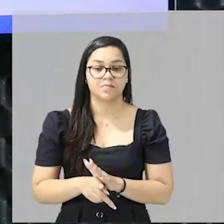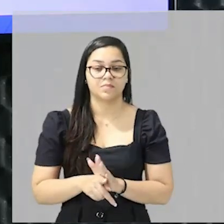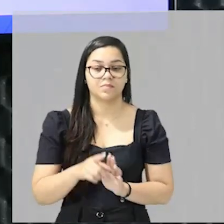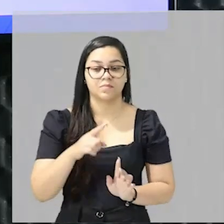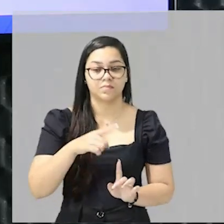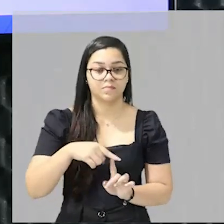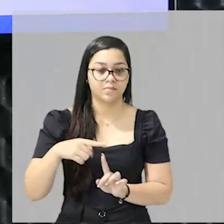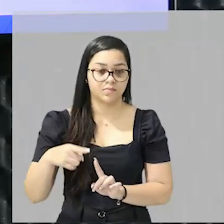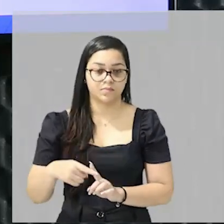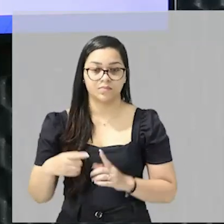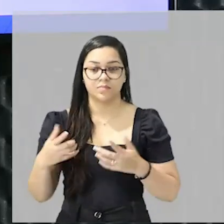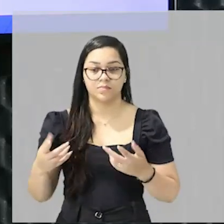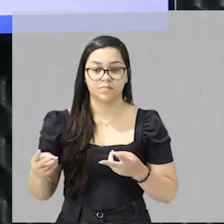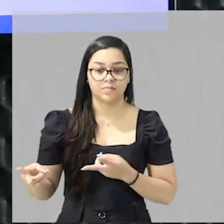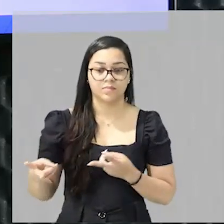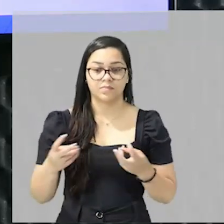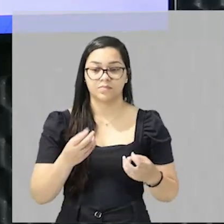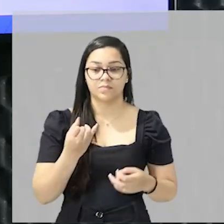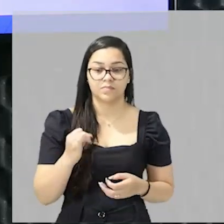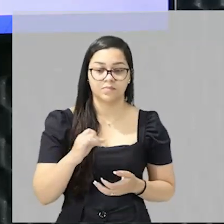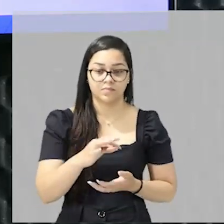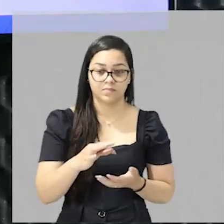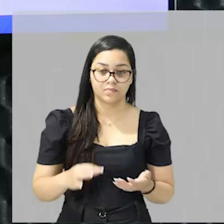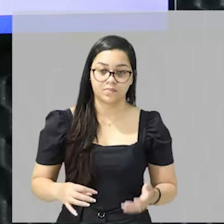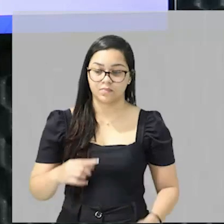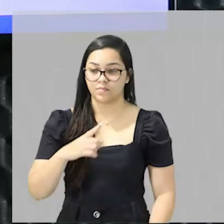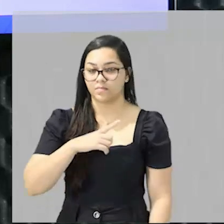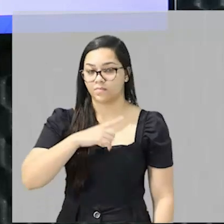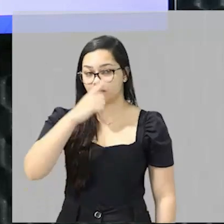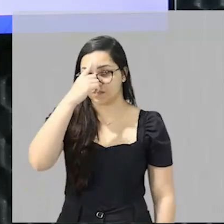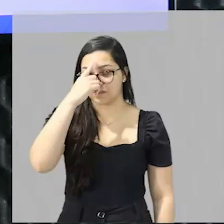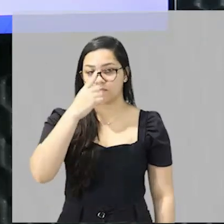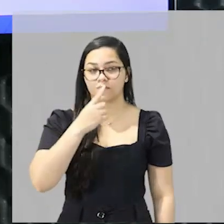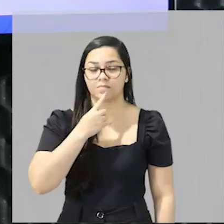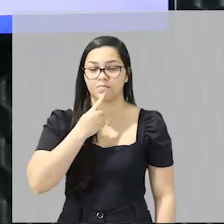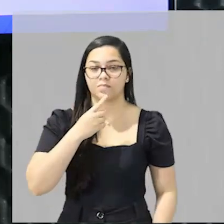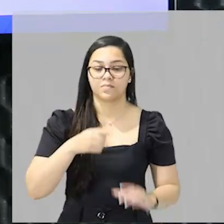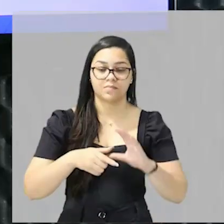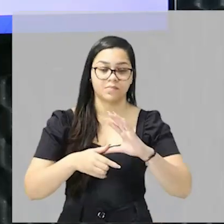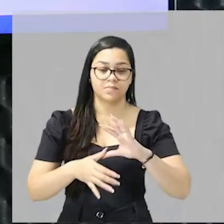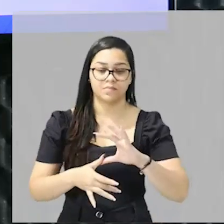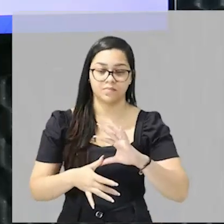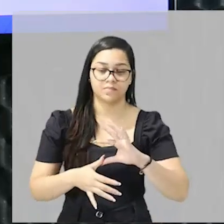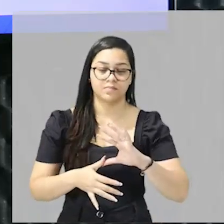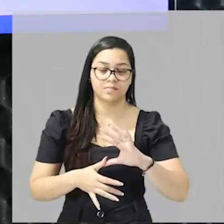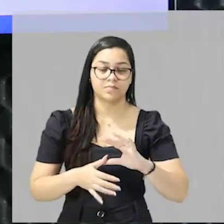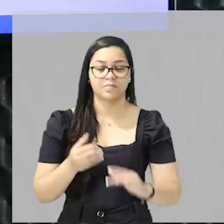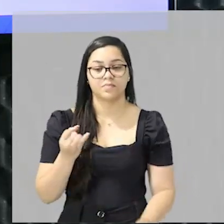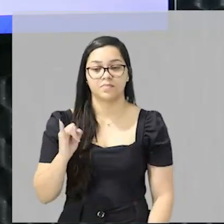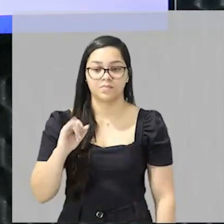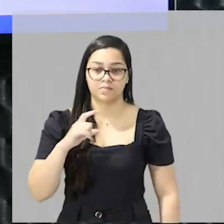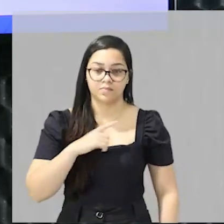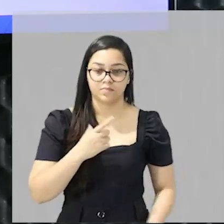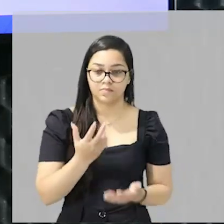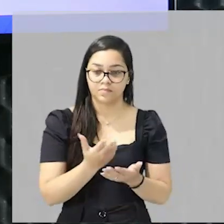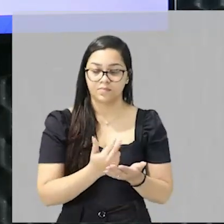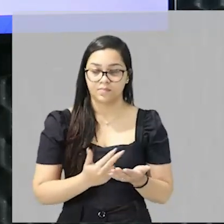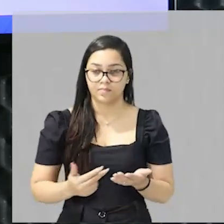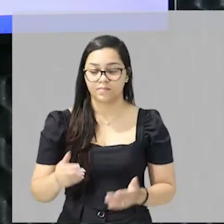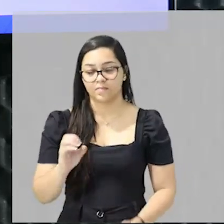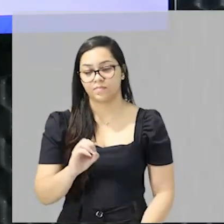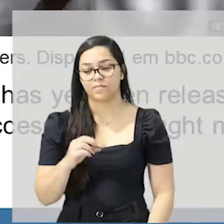tipográficos. Então, veja se o texto tem alguma imagem, se tem um mapa, se tem uma figura, alguma ilustração,